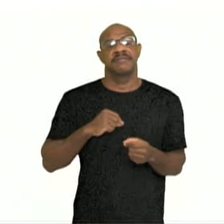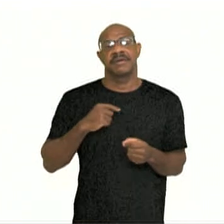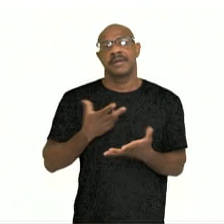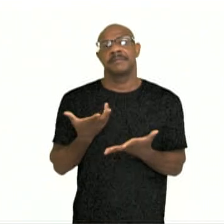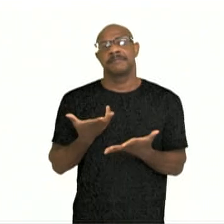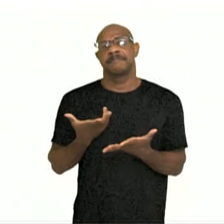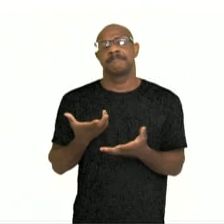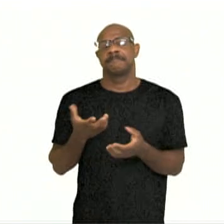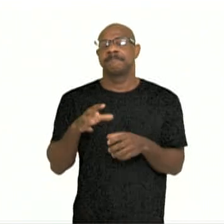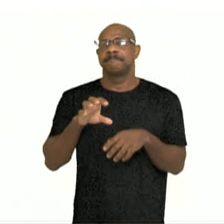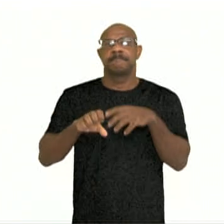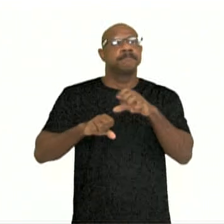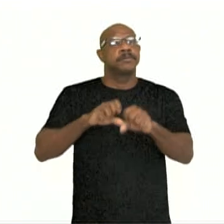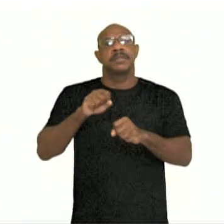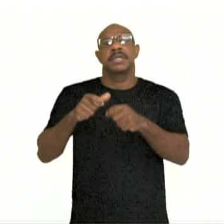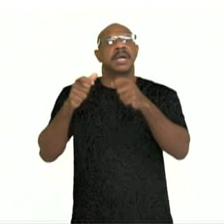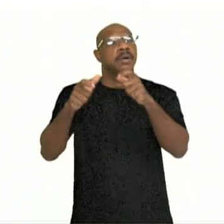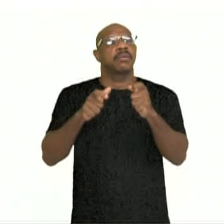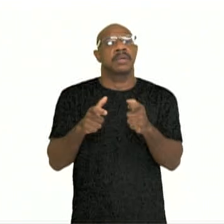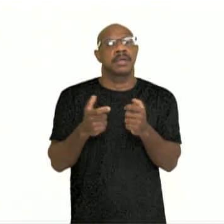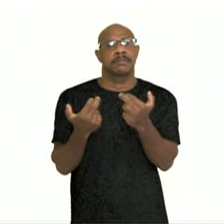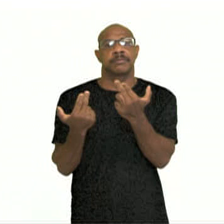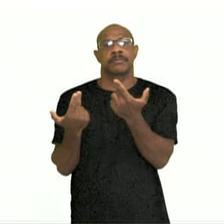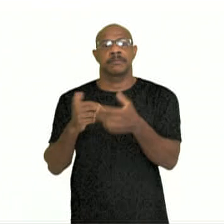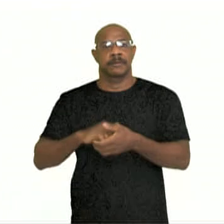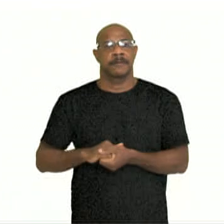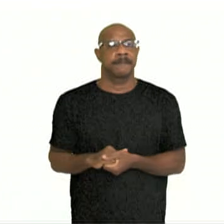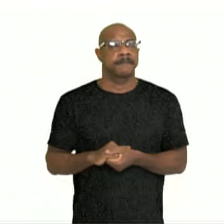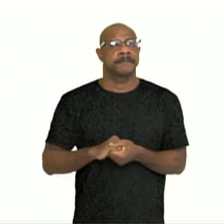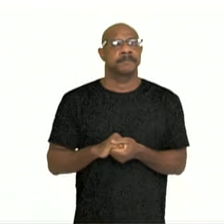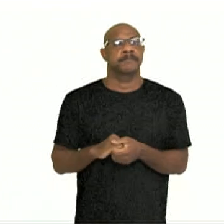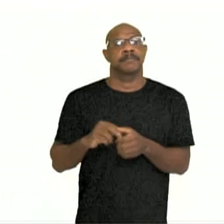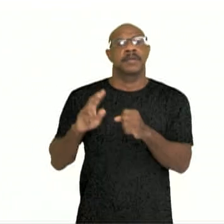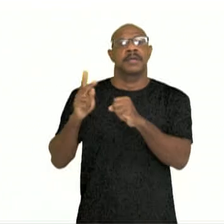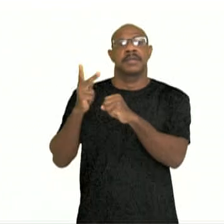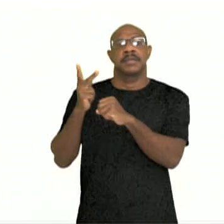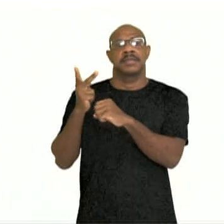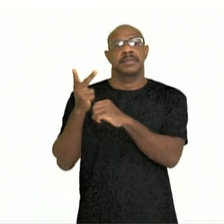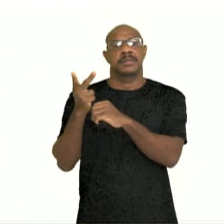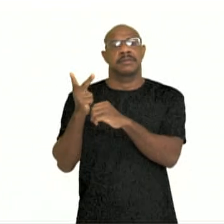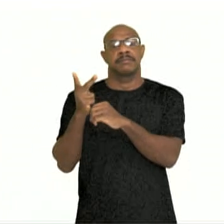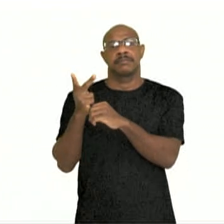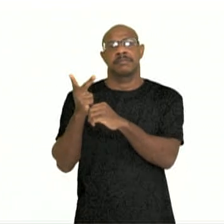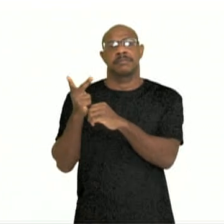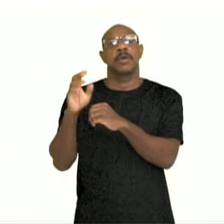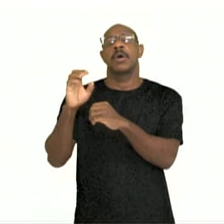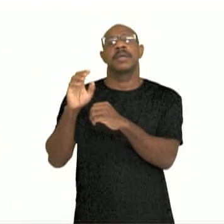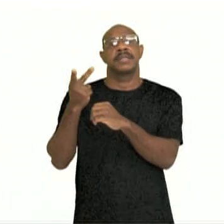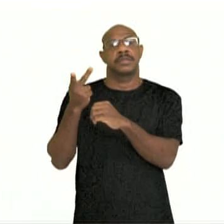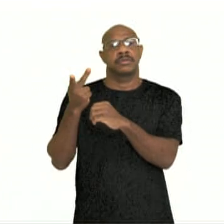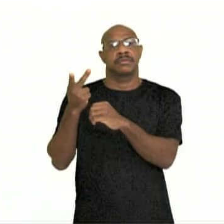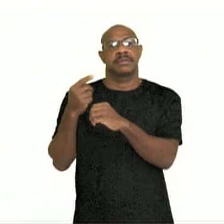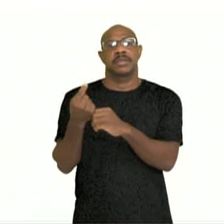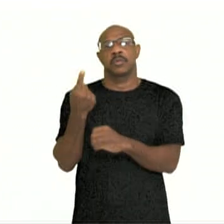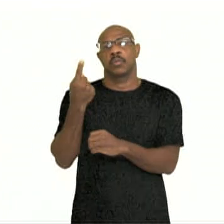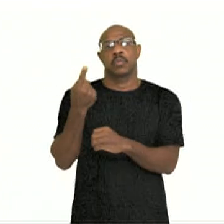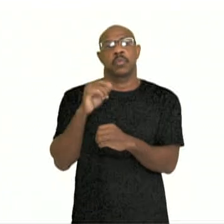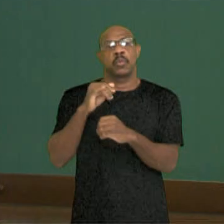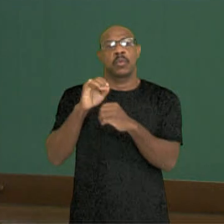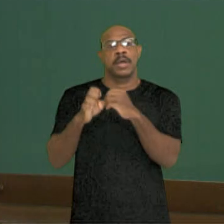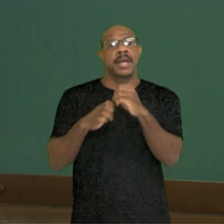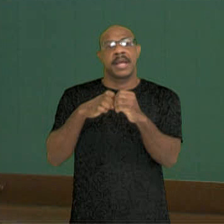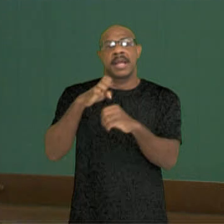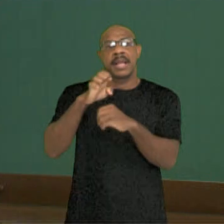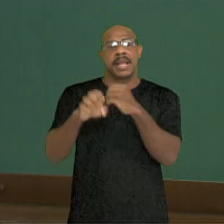esta estabilidade assemelhando a um gás nobre. Observe, o hidrogênio tem um elétron apenas, tá?